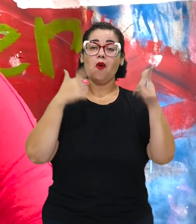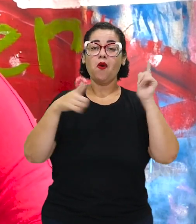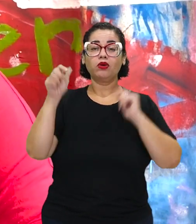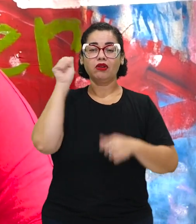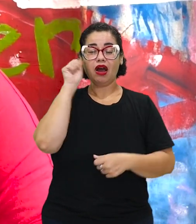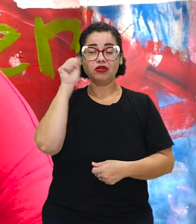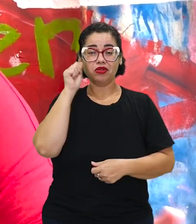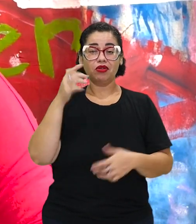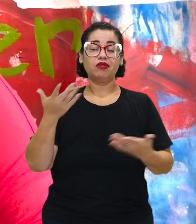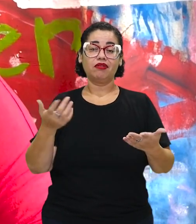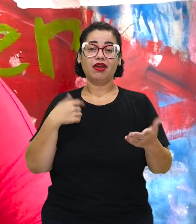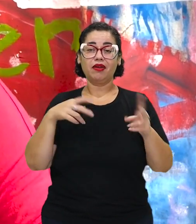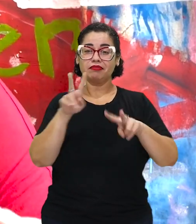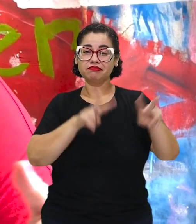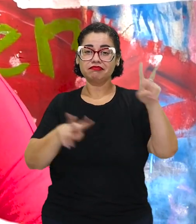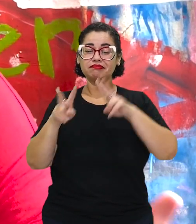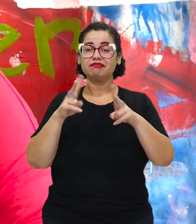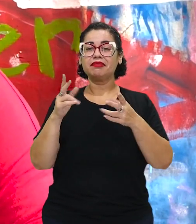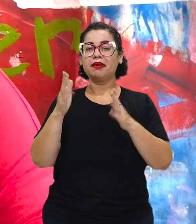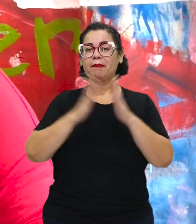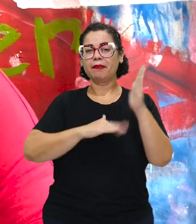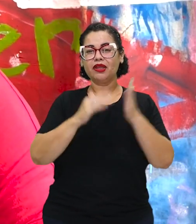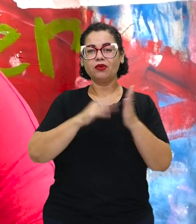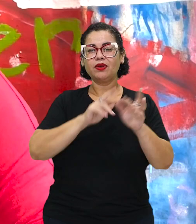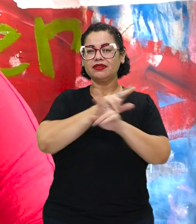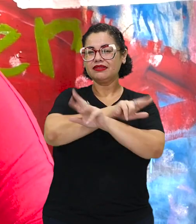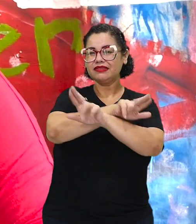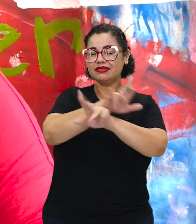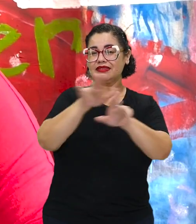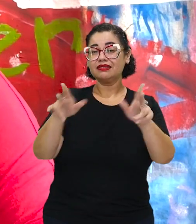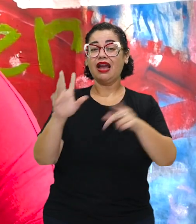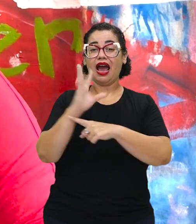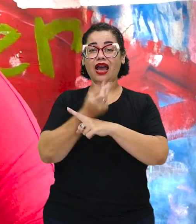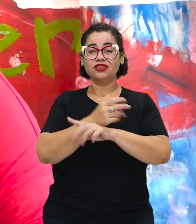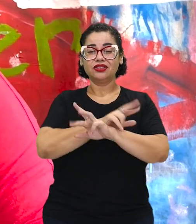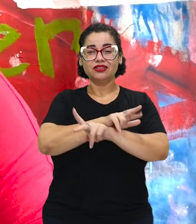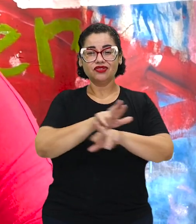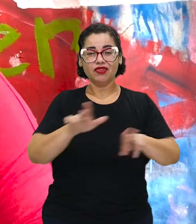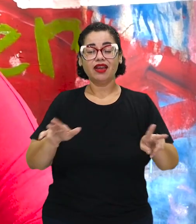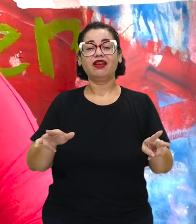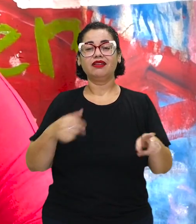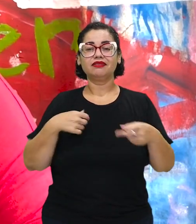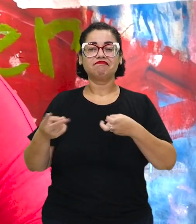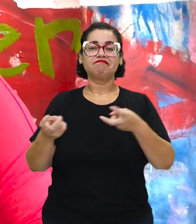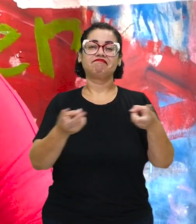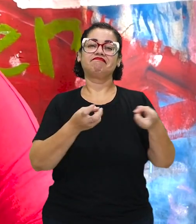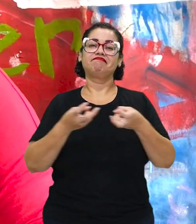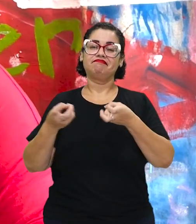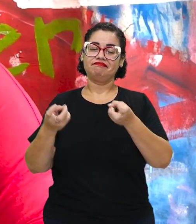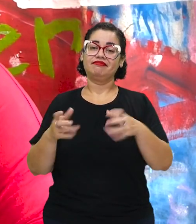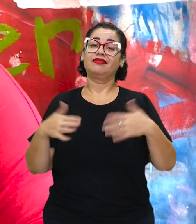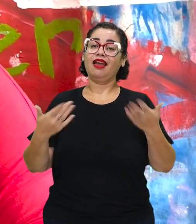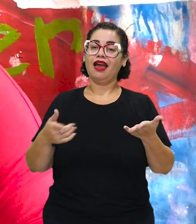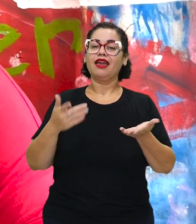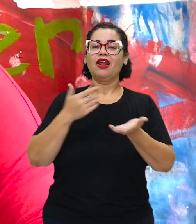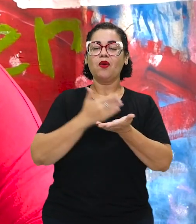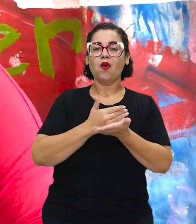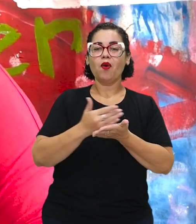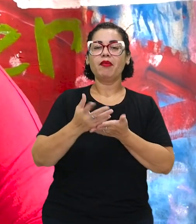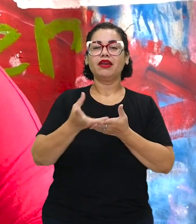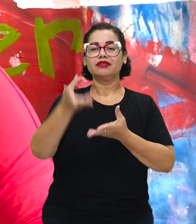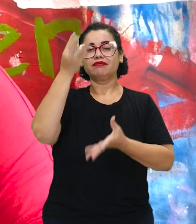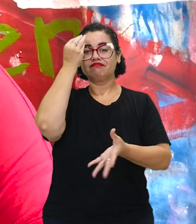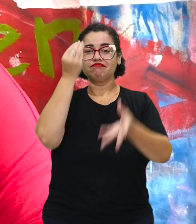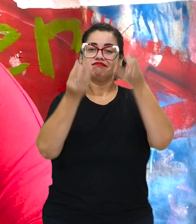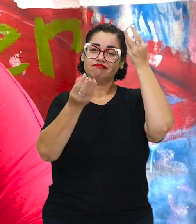com outro autor, vejo obras de diferentes artistas, aí então ele